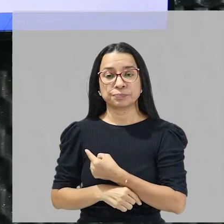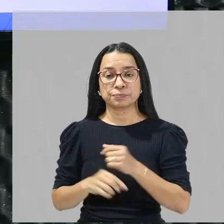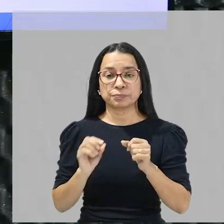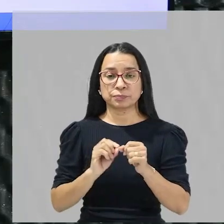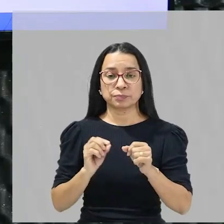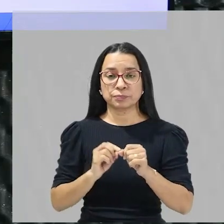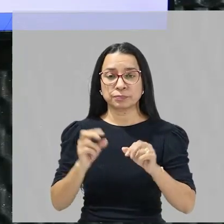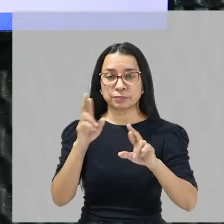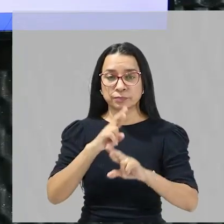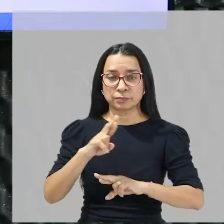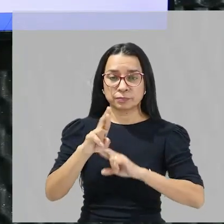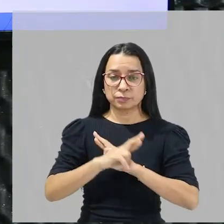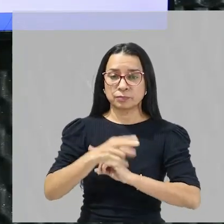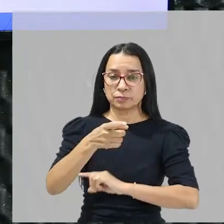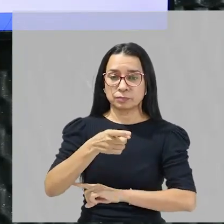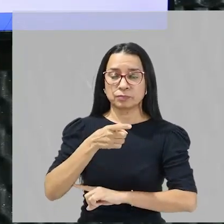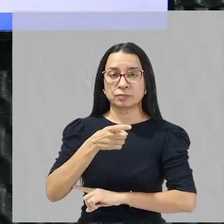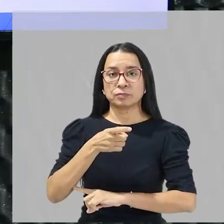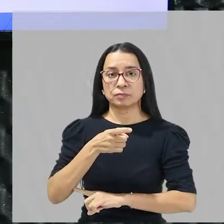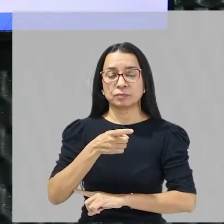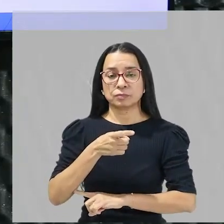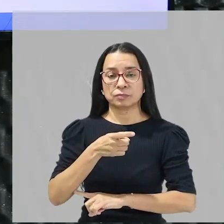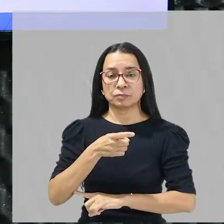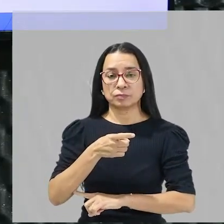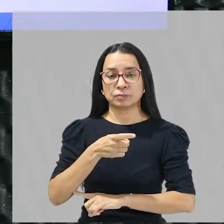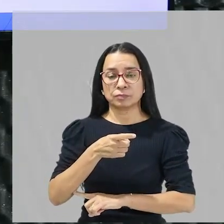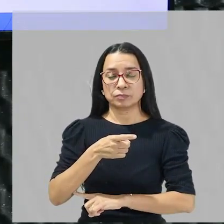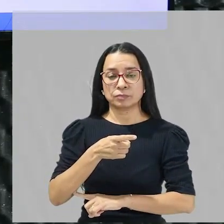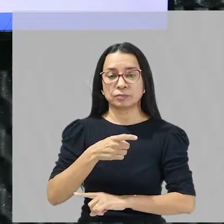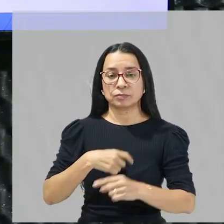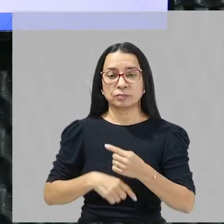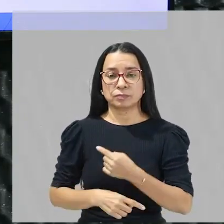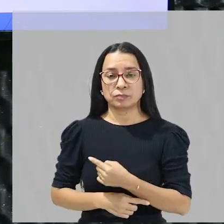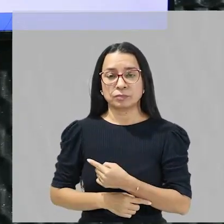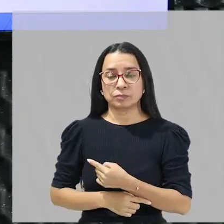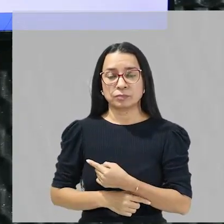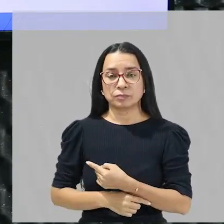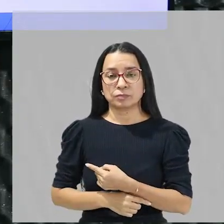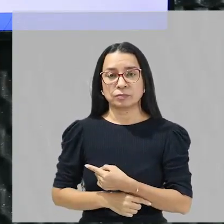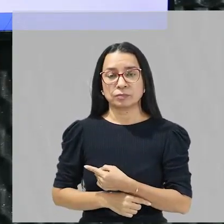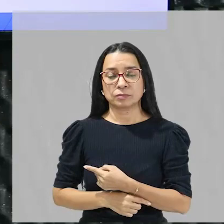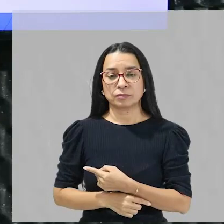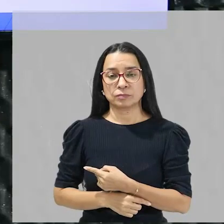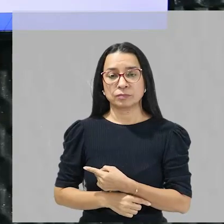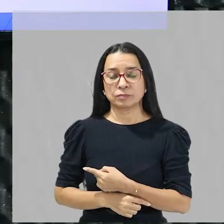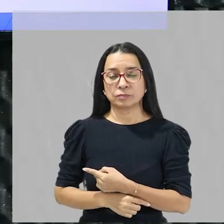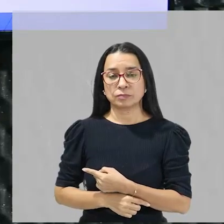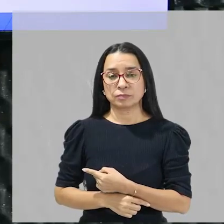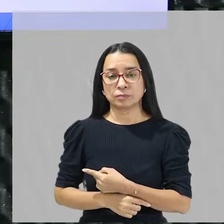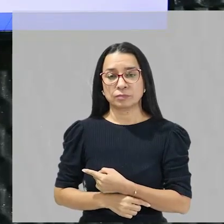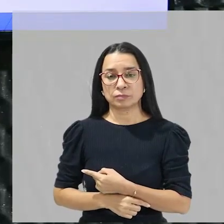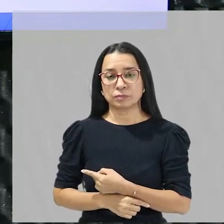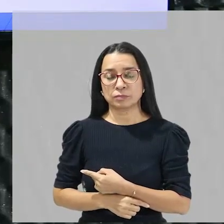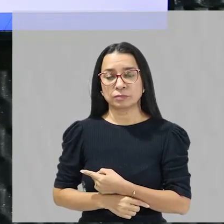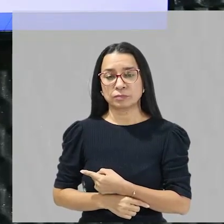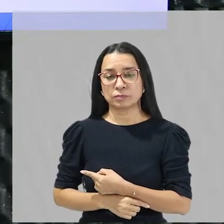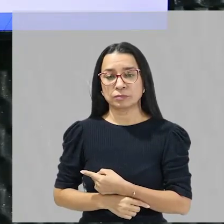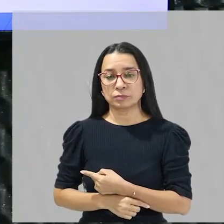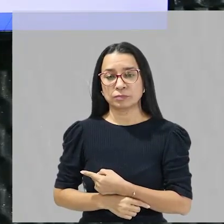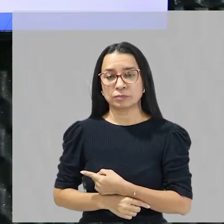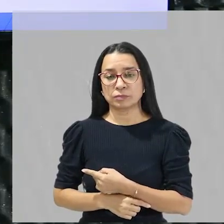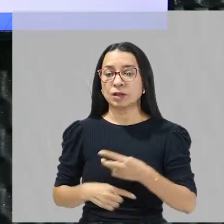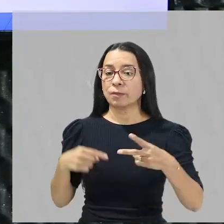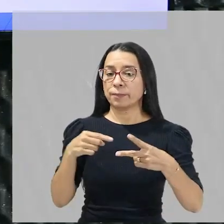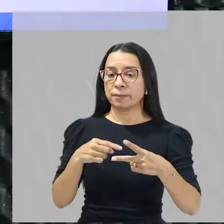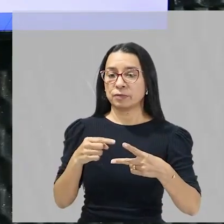relação a esse x, tá? Esse x, o logaritmando, ele temos que fazer ele maior